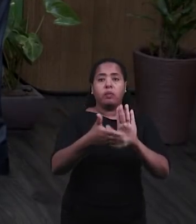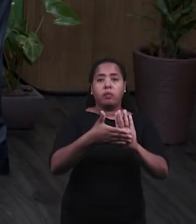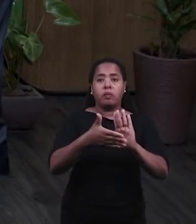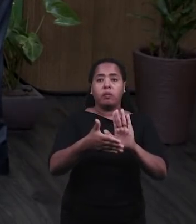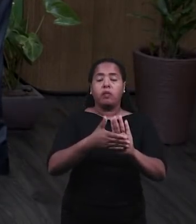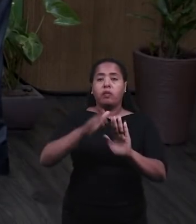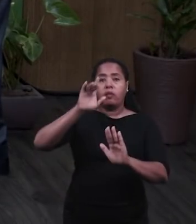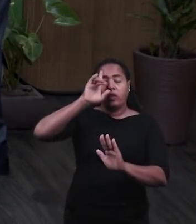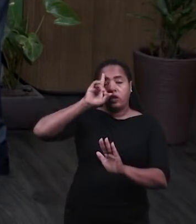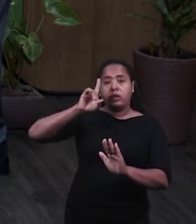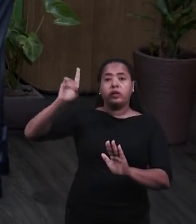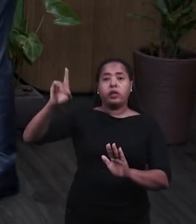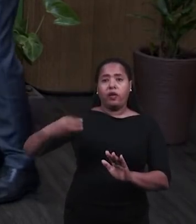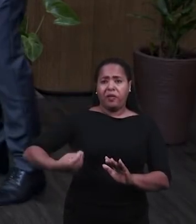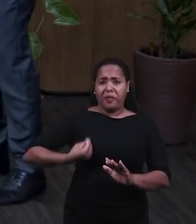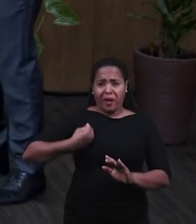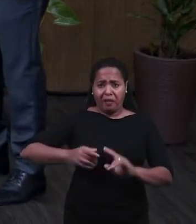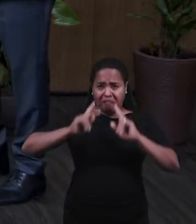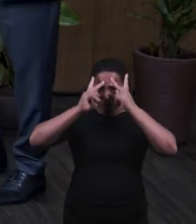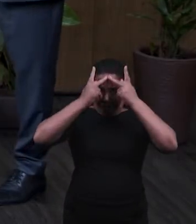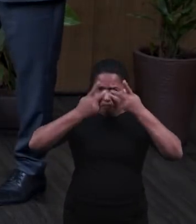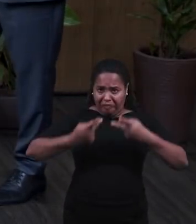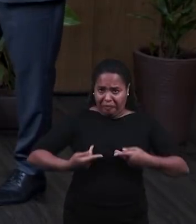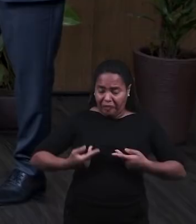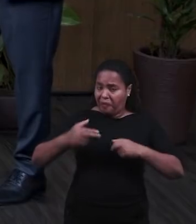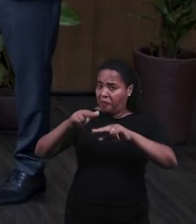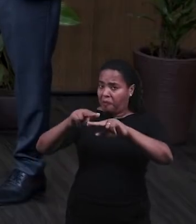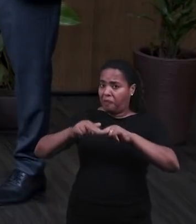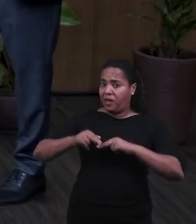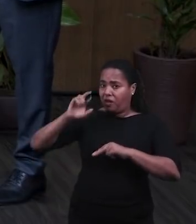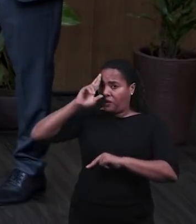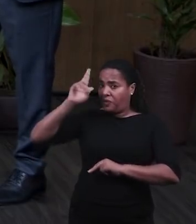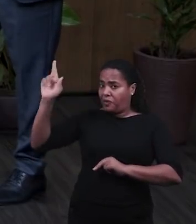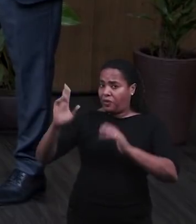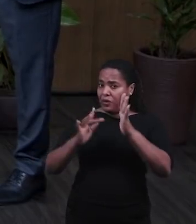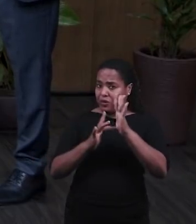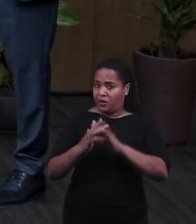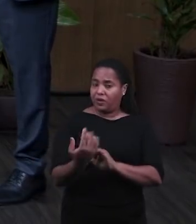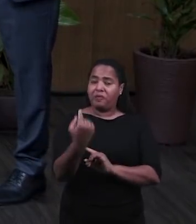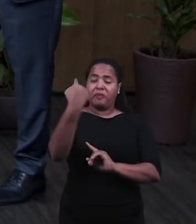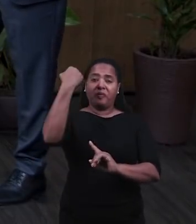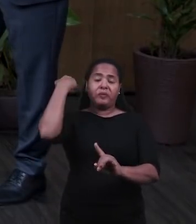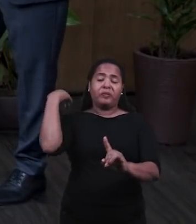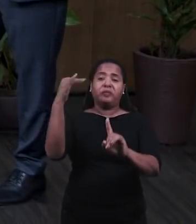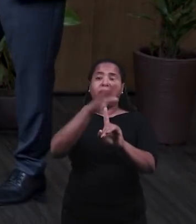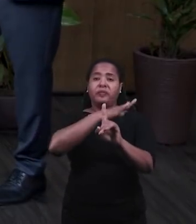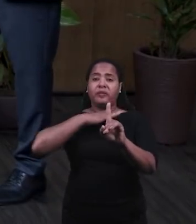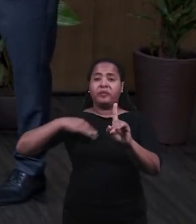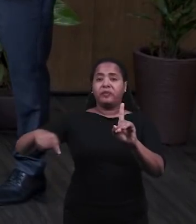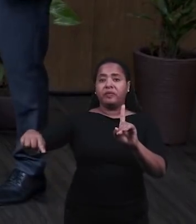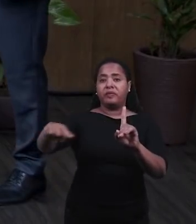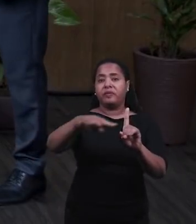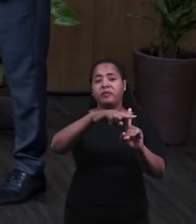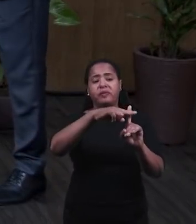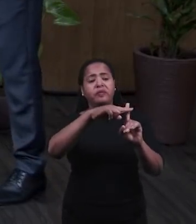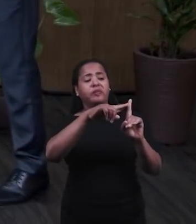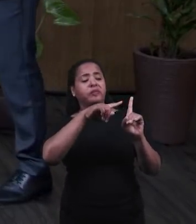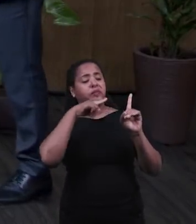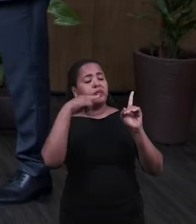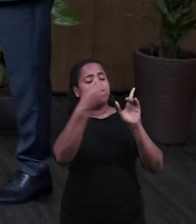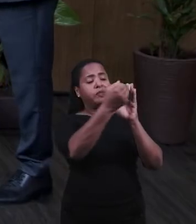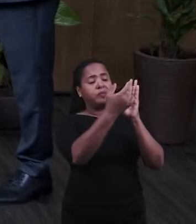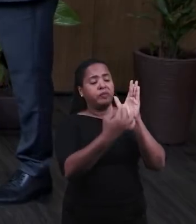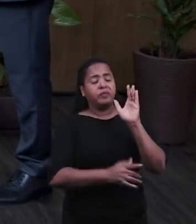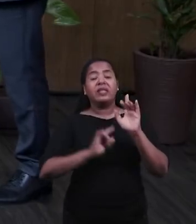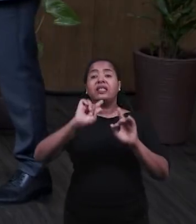Deus para o homem através de Jesus, do sangue que ele derramou na cruz, depois do derramamento